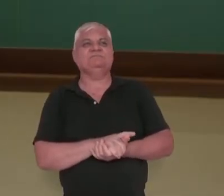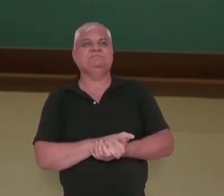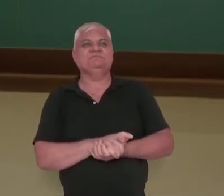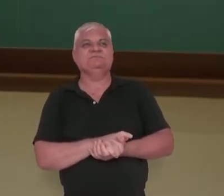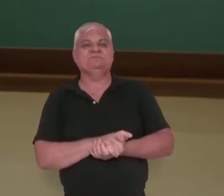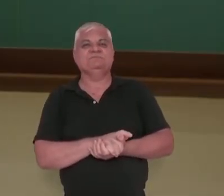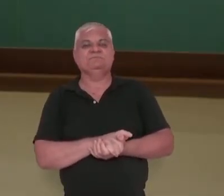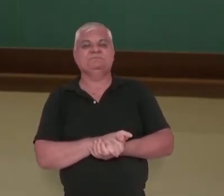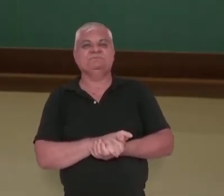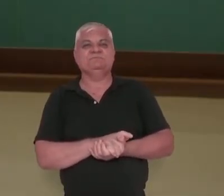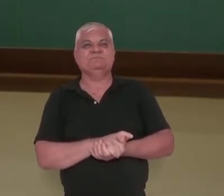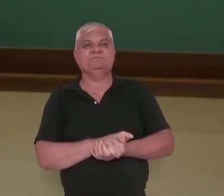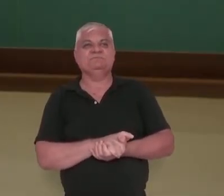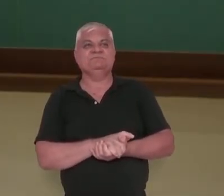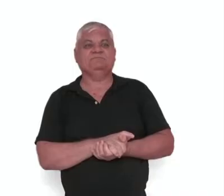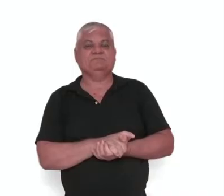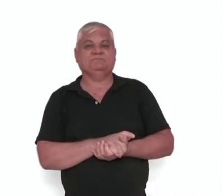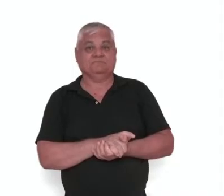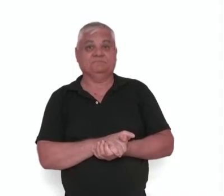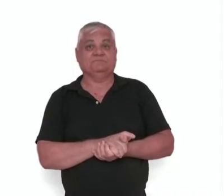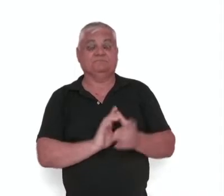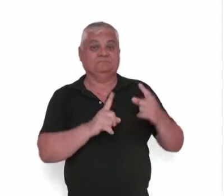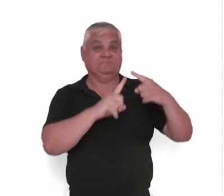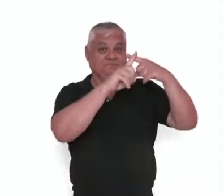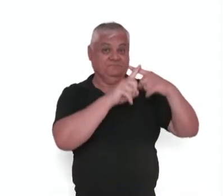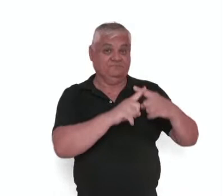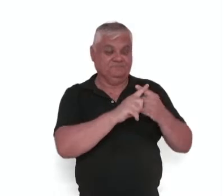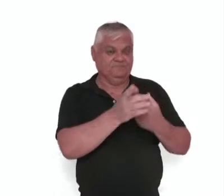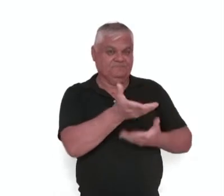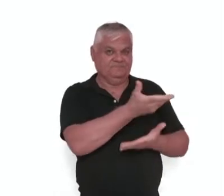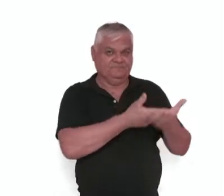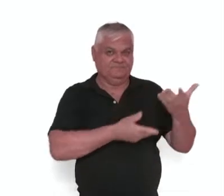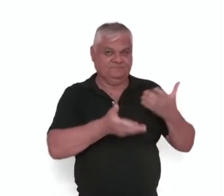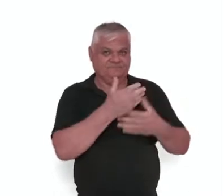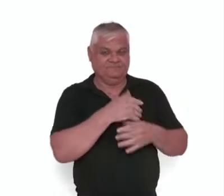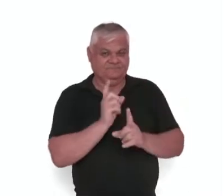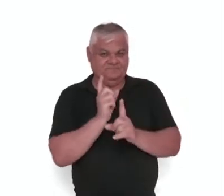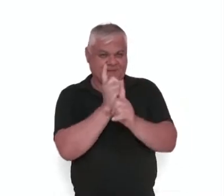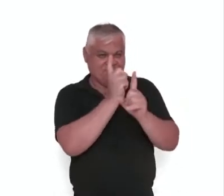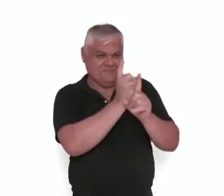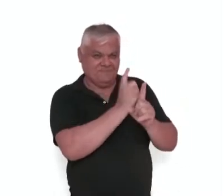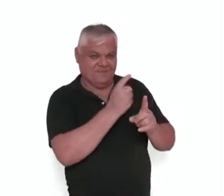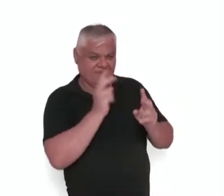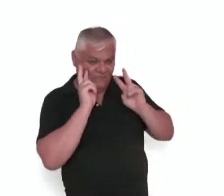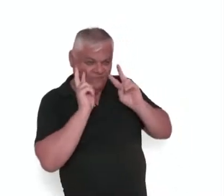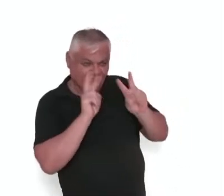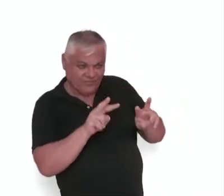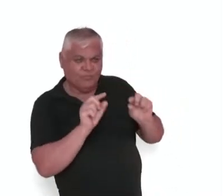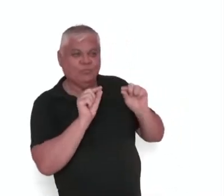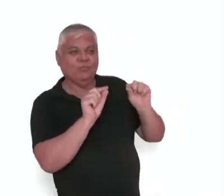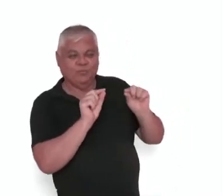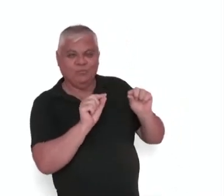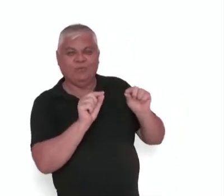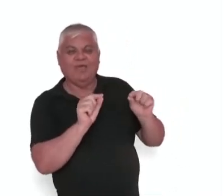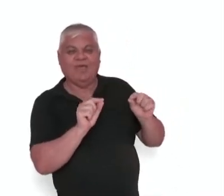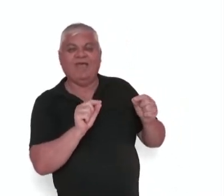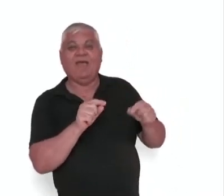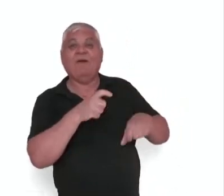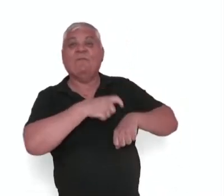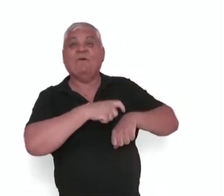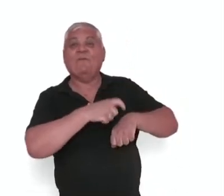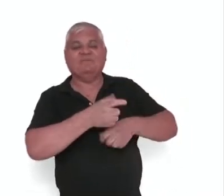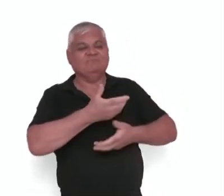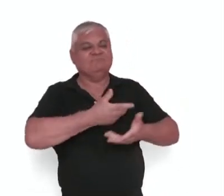Os jogos cooperativos. Se você conseguiu identificar os momentos em que sua escola proporciona momentos